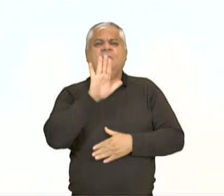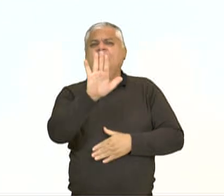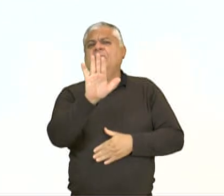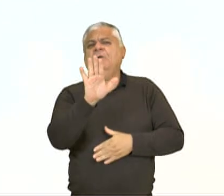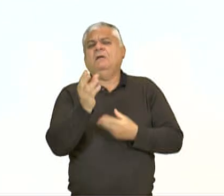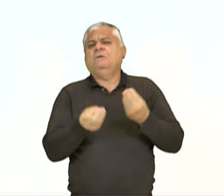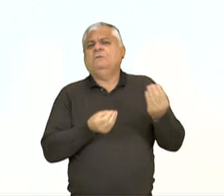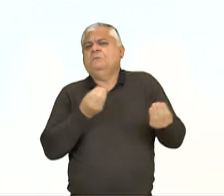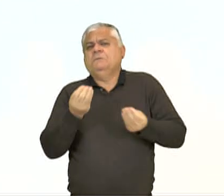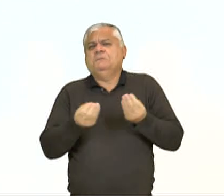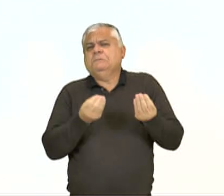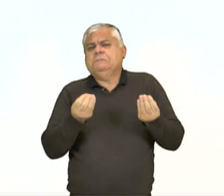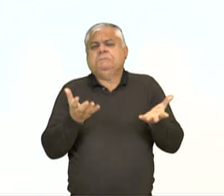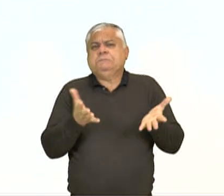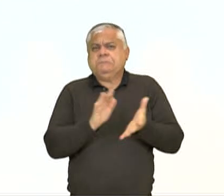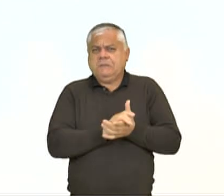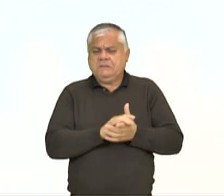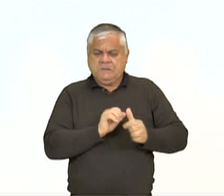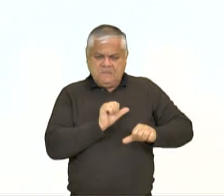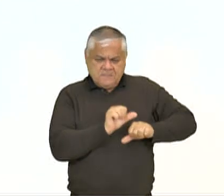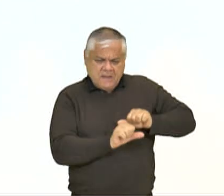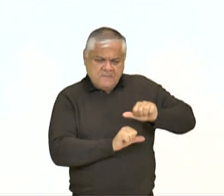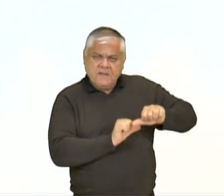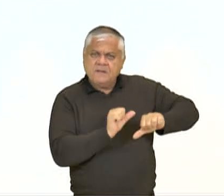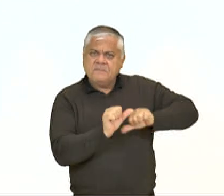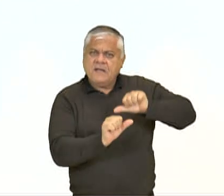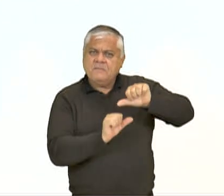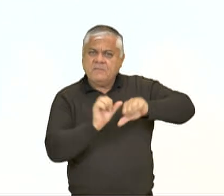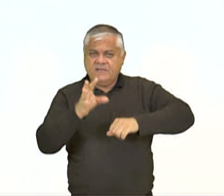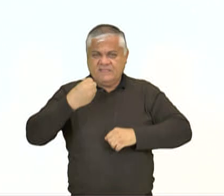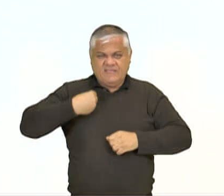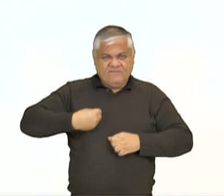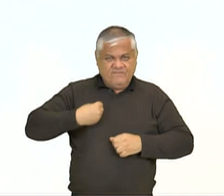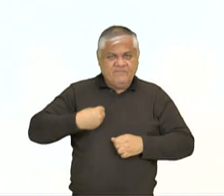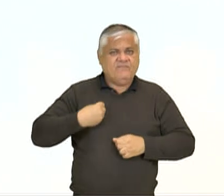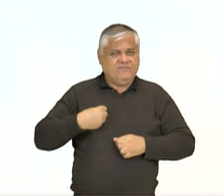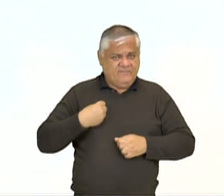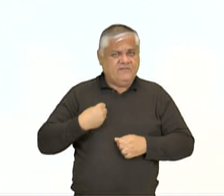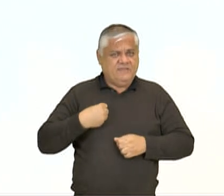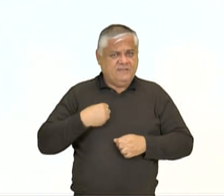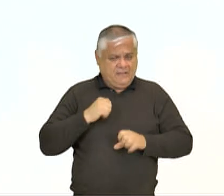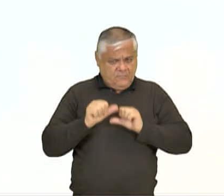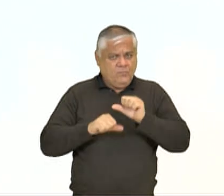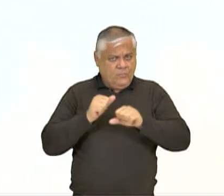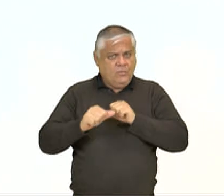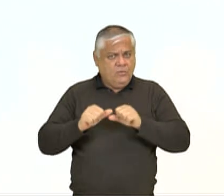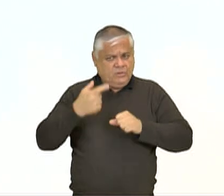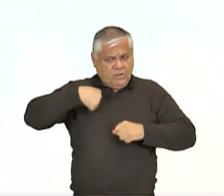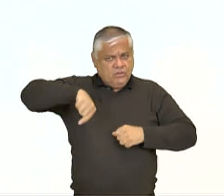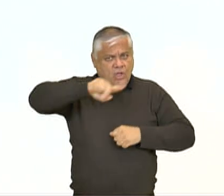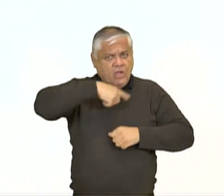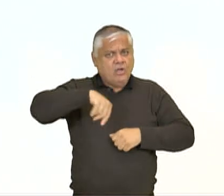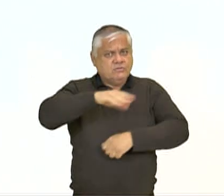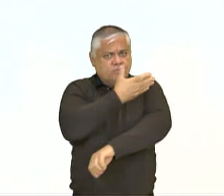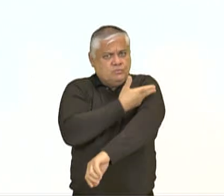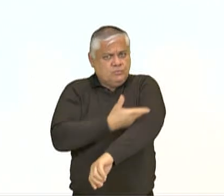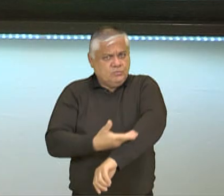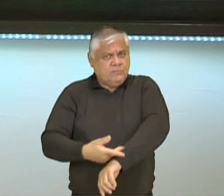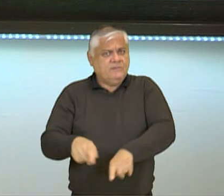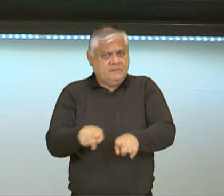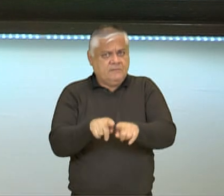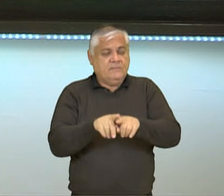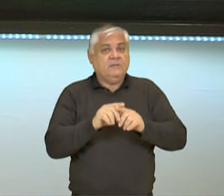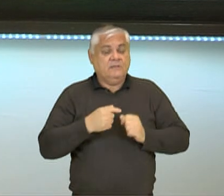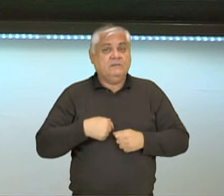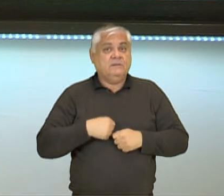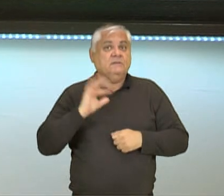daí, né? Será que as transformações no nosso cotidiano, elas também alteram todos os nossos costumes? Isso ocorreu